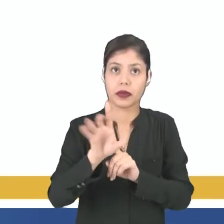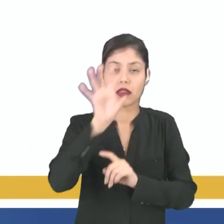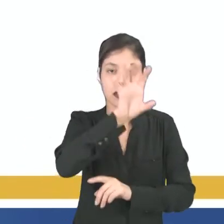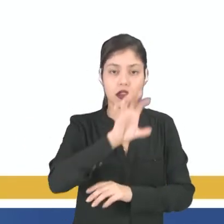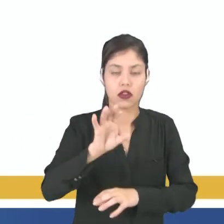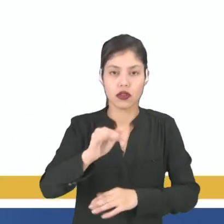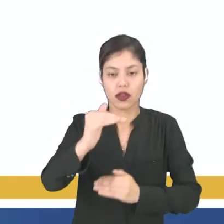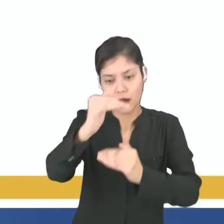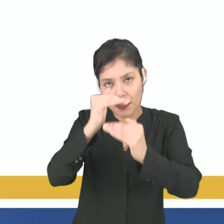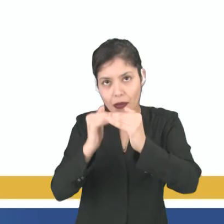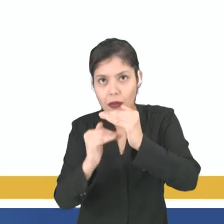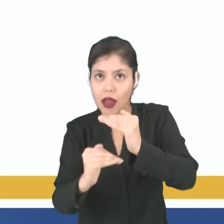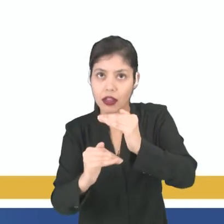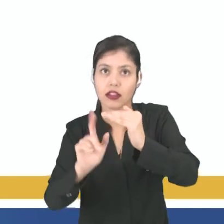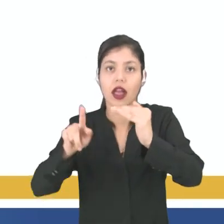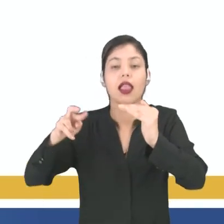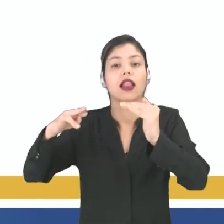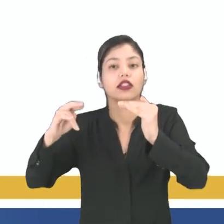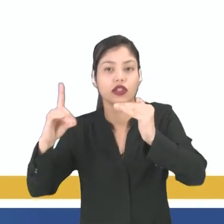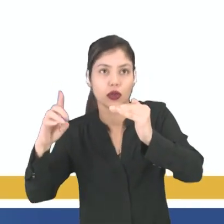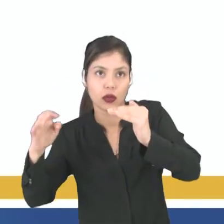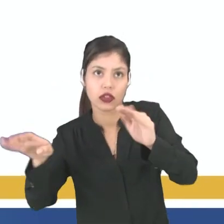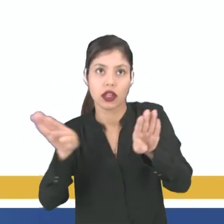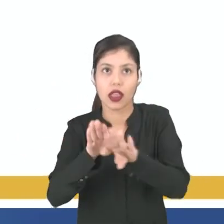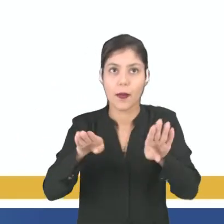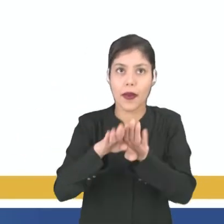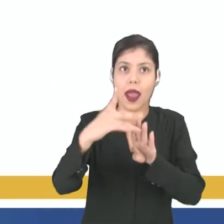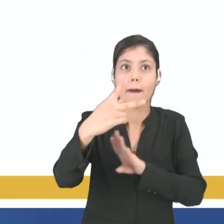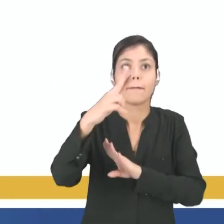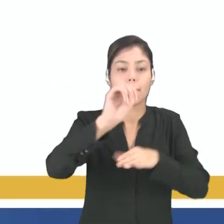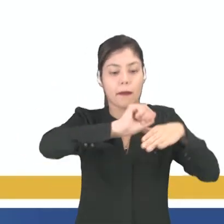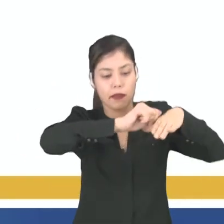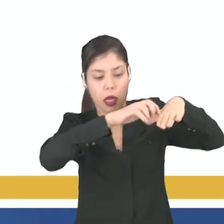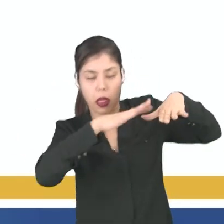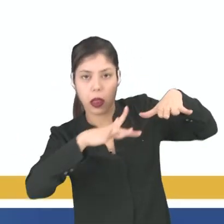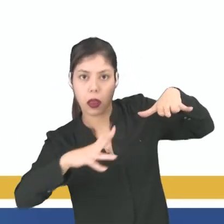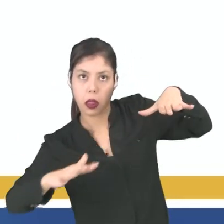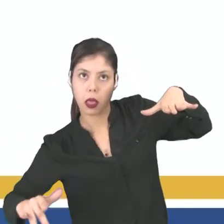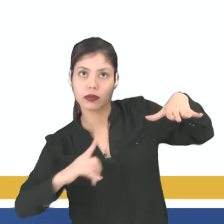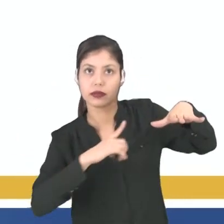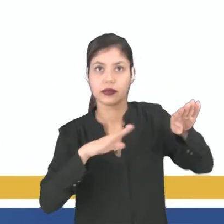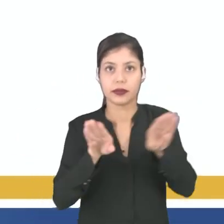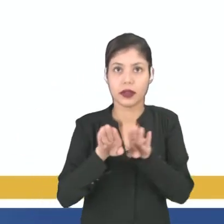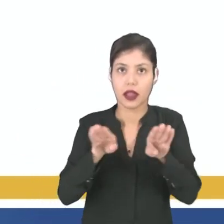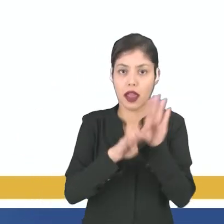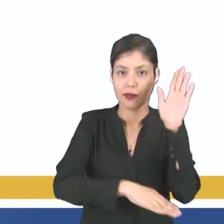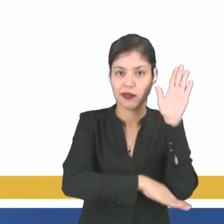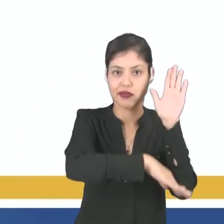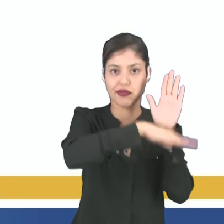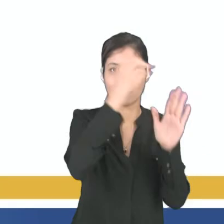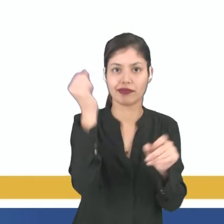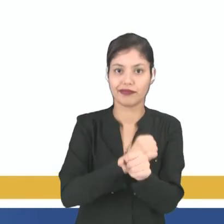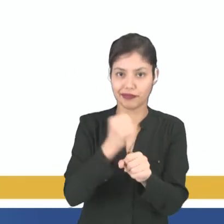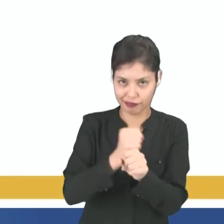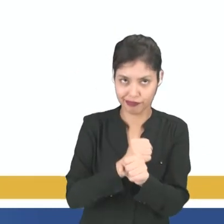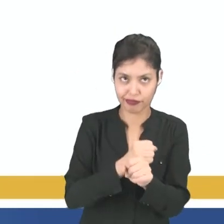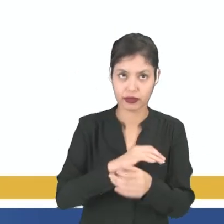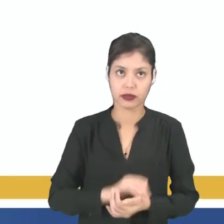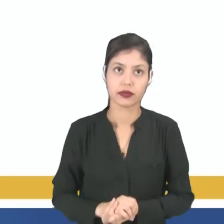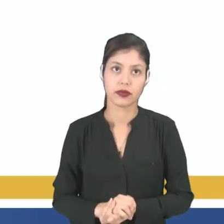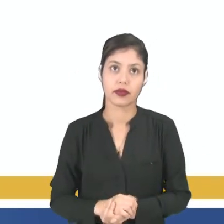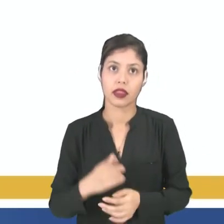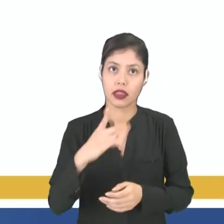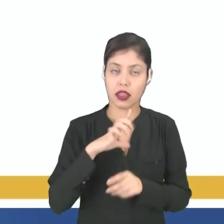baixas latitudes marcada pela precipitação abundante, pequena amplitude térmica anual. E E.